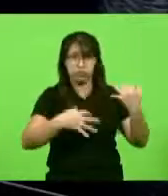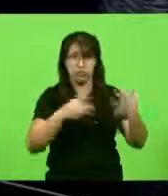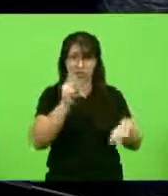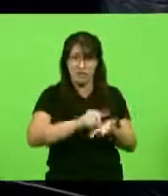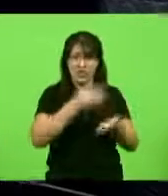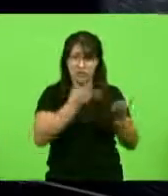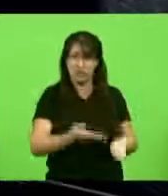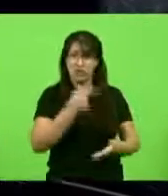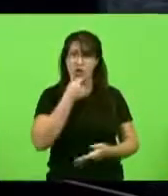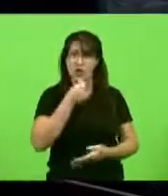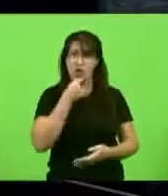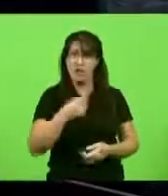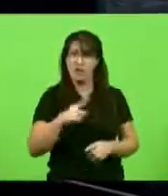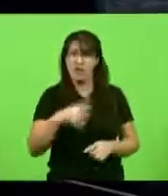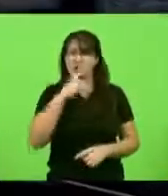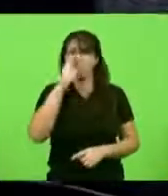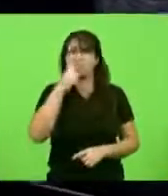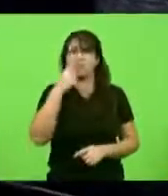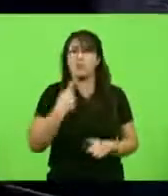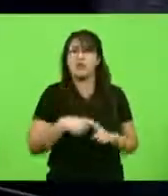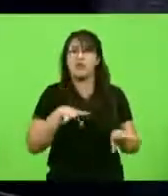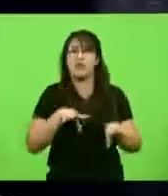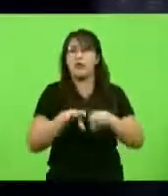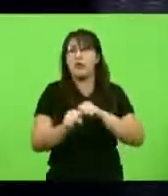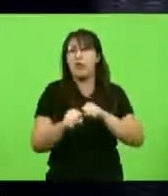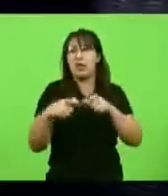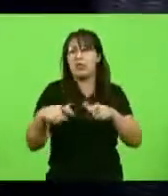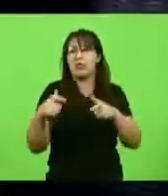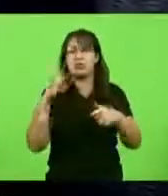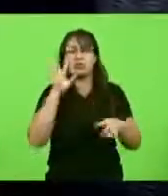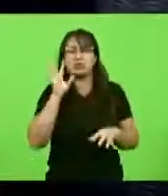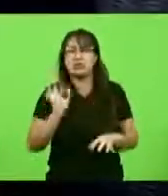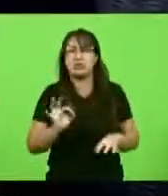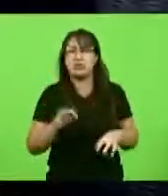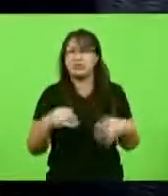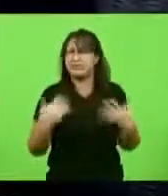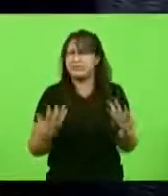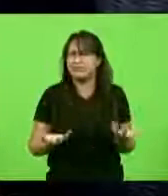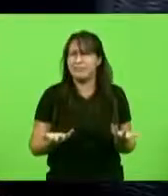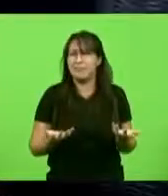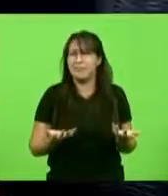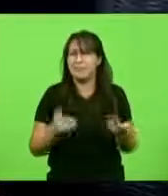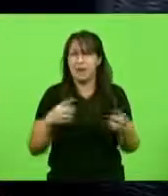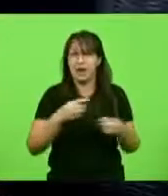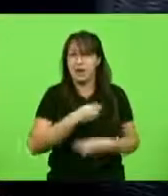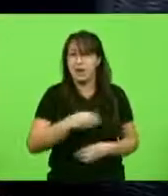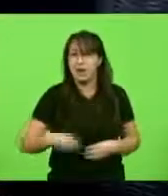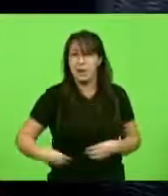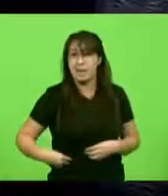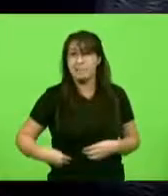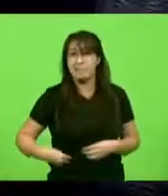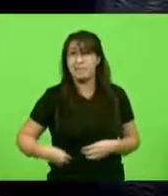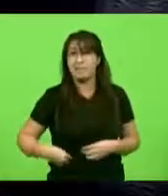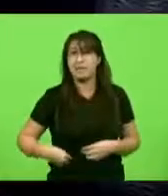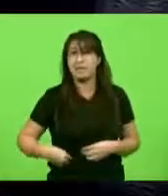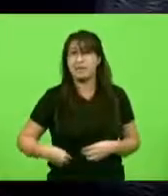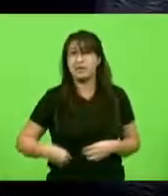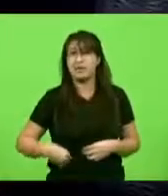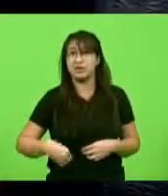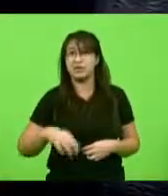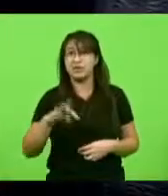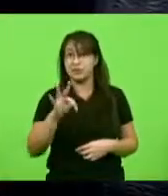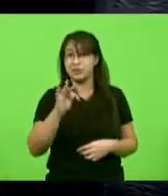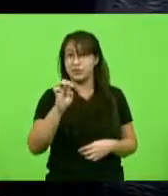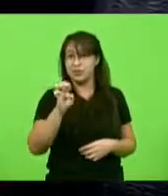arrogante. Ah, porque ele se formou não sei aonde, é isso, é não sei o quê. É o mesmo ministro era o mesmo ministro Temer,